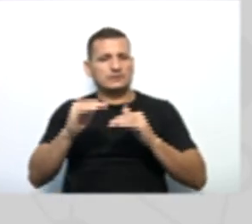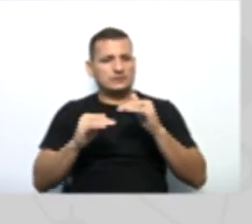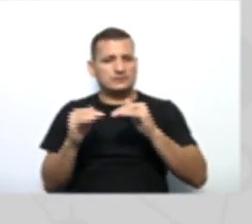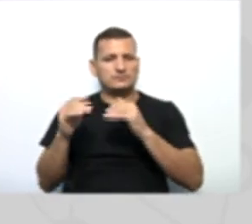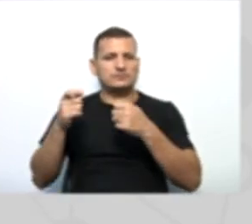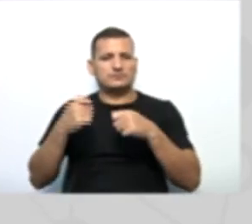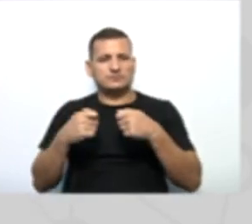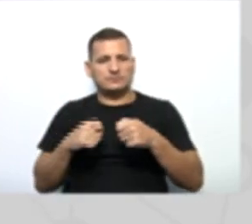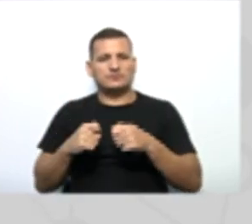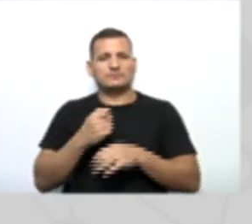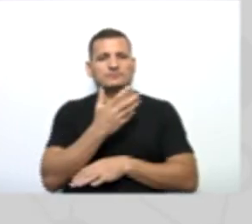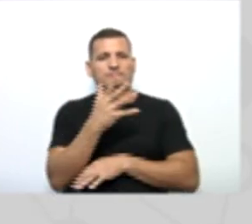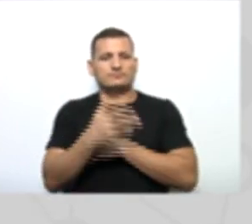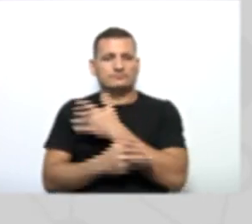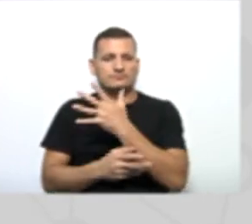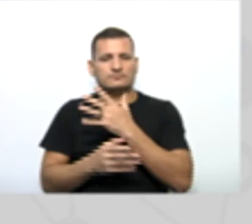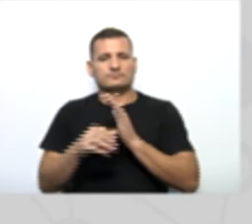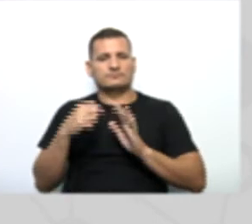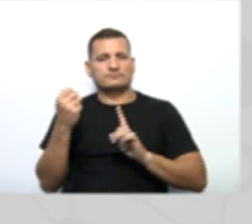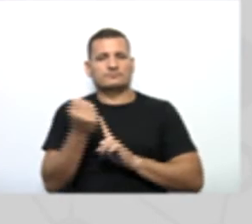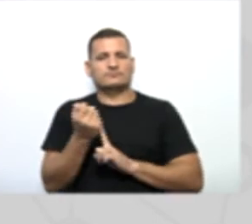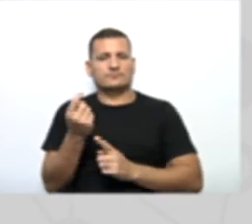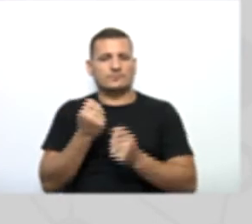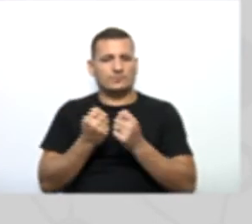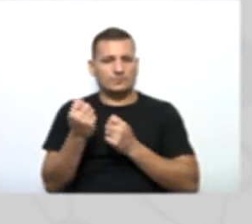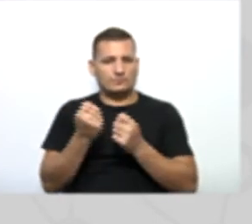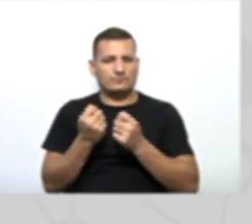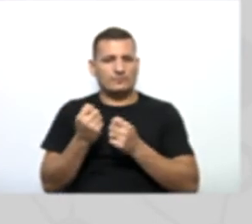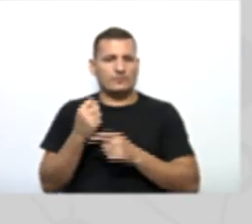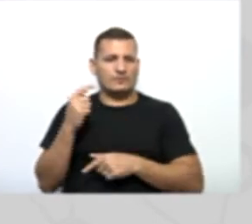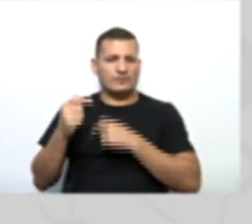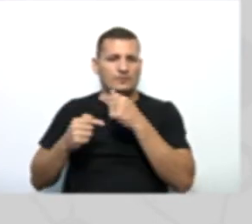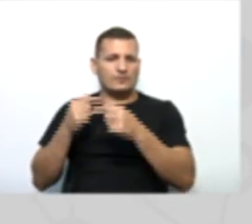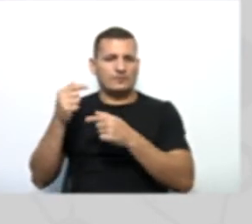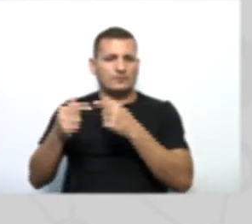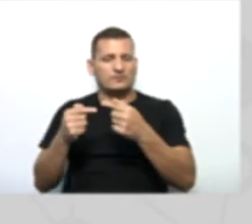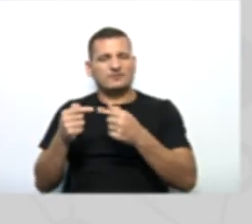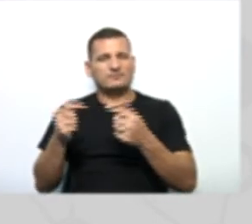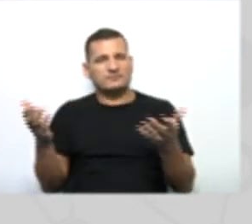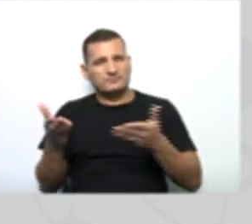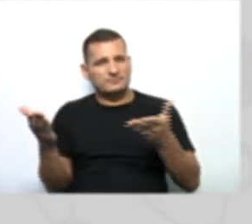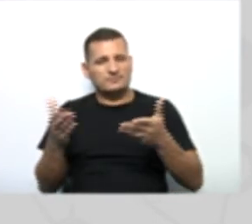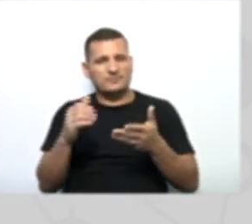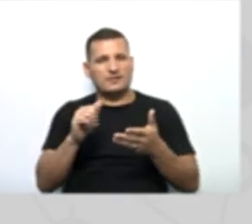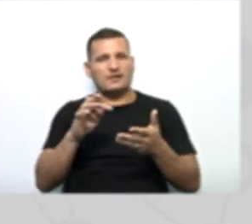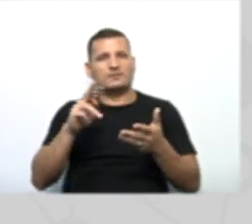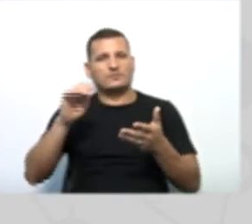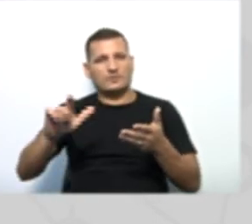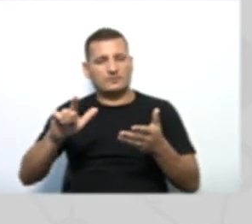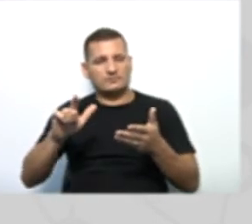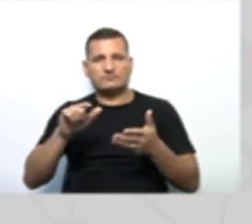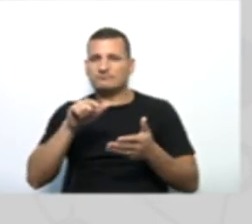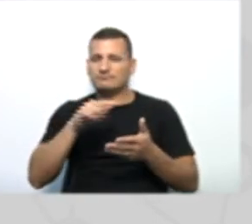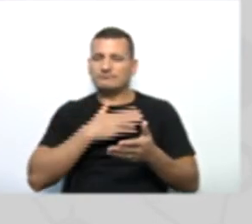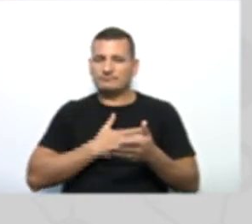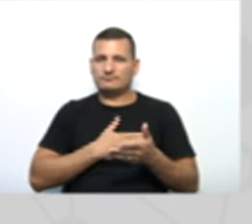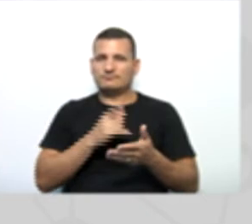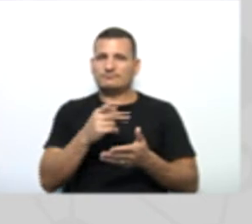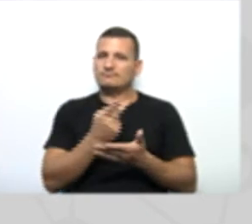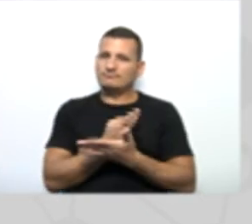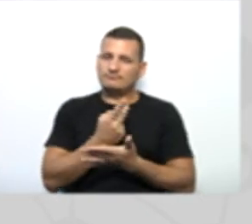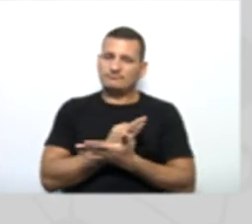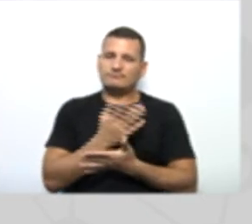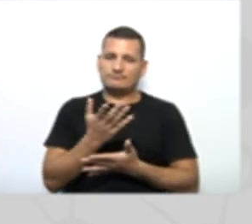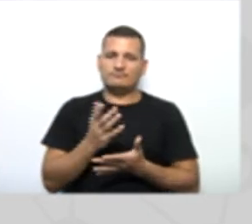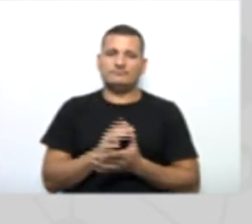entre as necessidades ambientais, sociais e econômicas para gerações atuais. Não, calma, tem alguma coisinha errada aí. Atuais nem